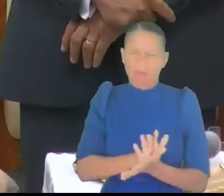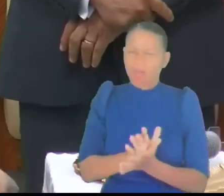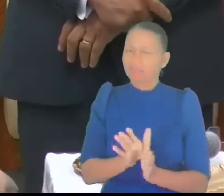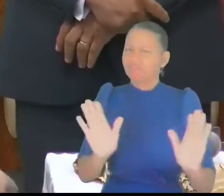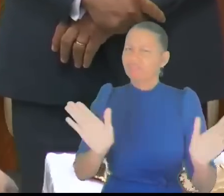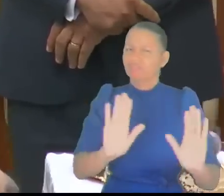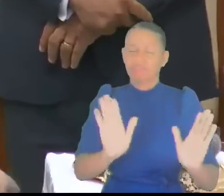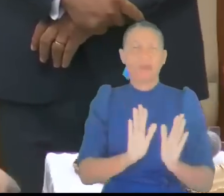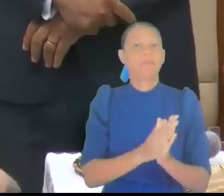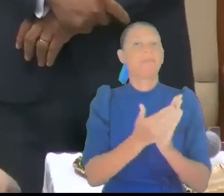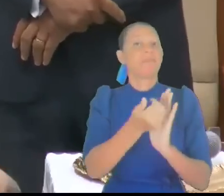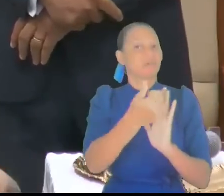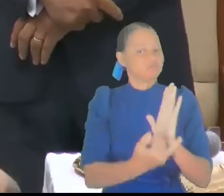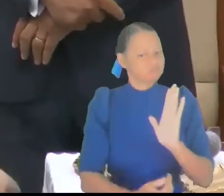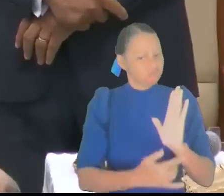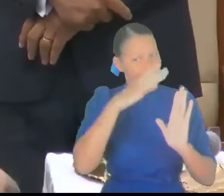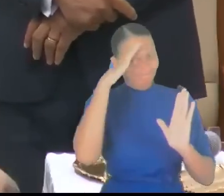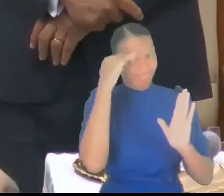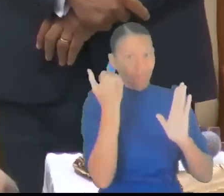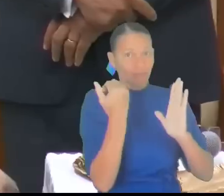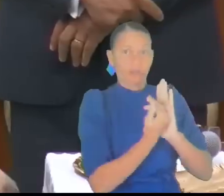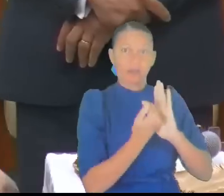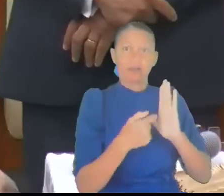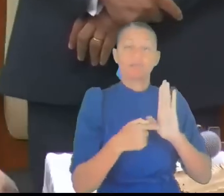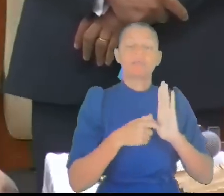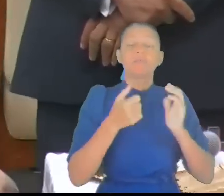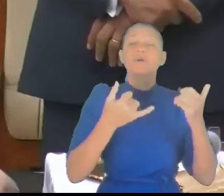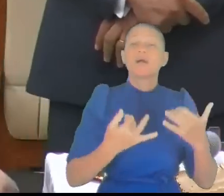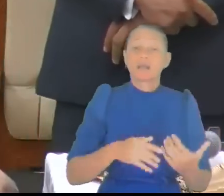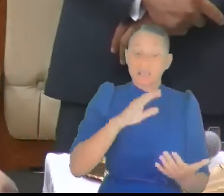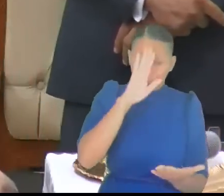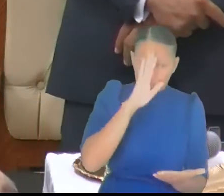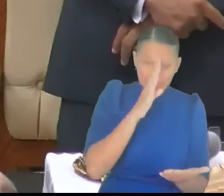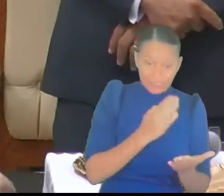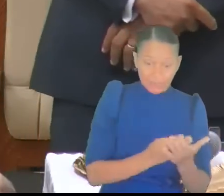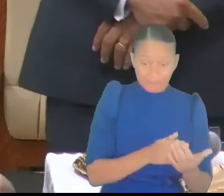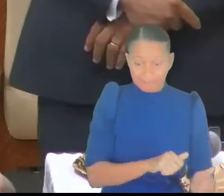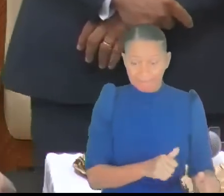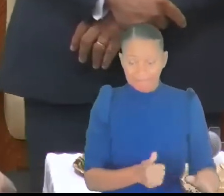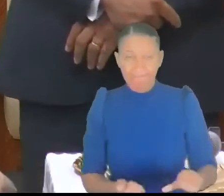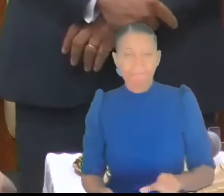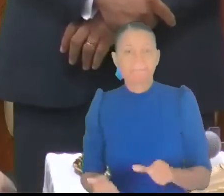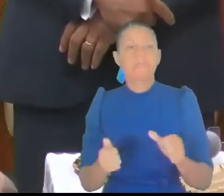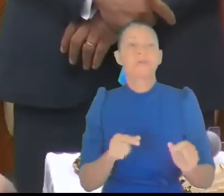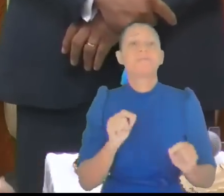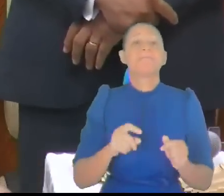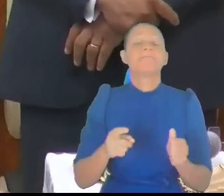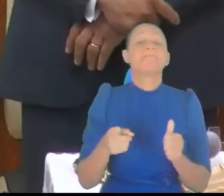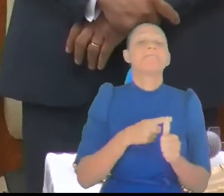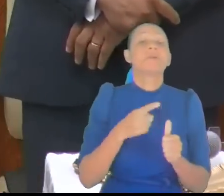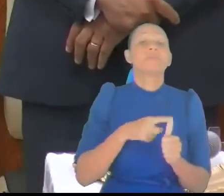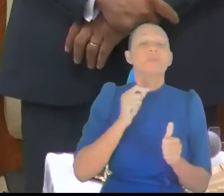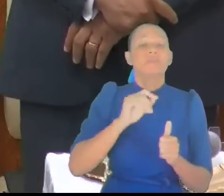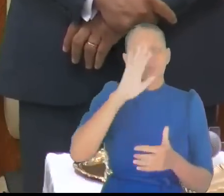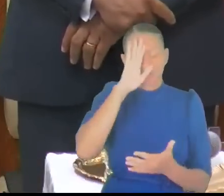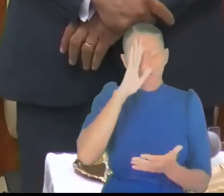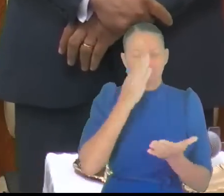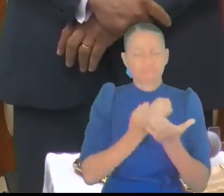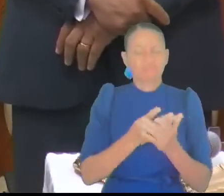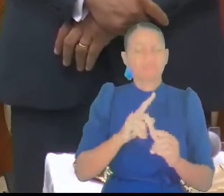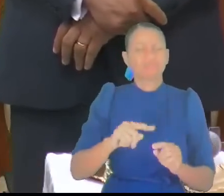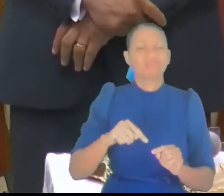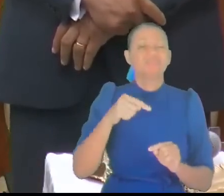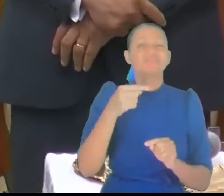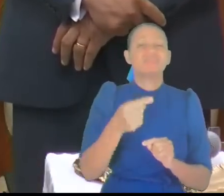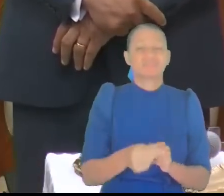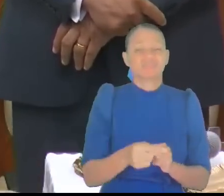Bíblia. A Bíblia diz: quem crer e for batizado será o quê? Primeiro precisa crer, e depois que crer,